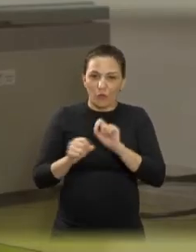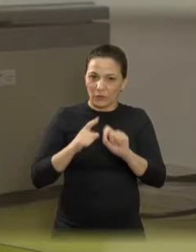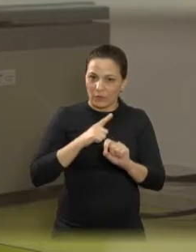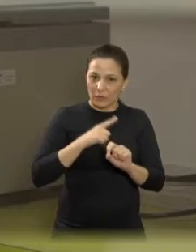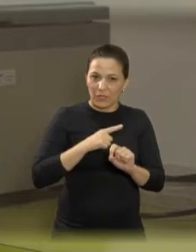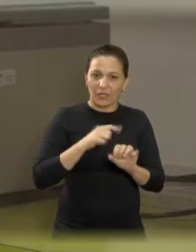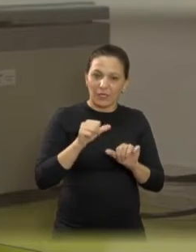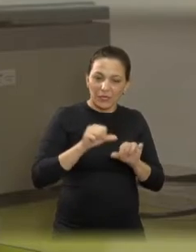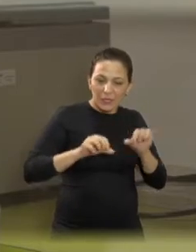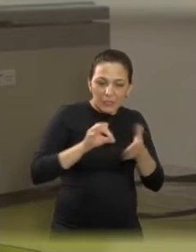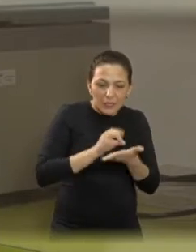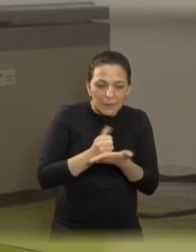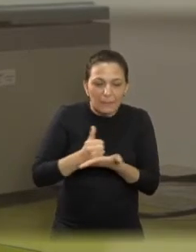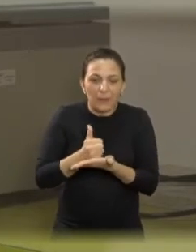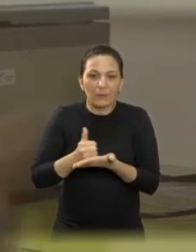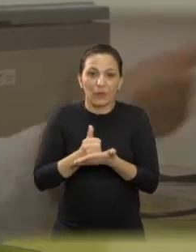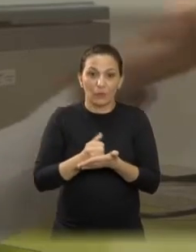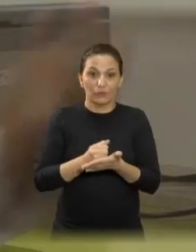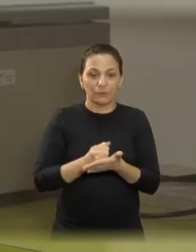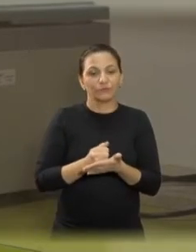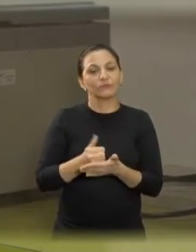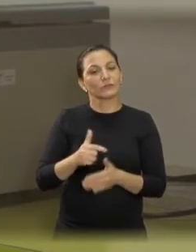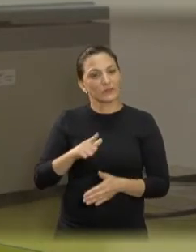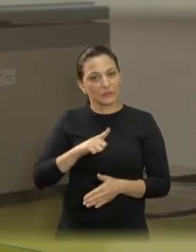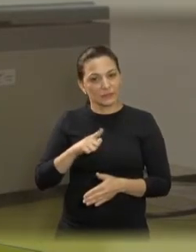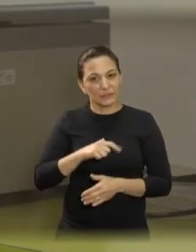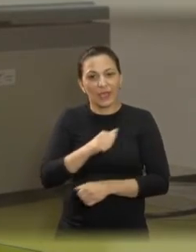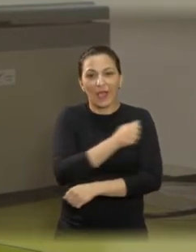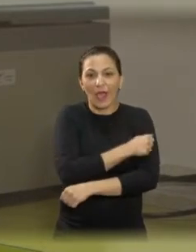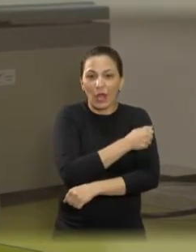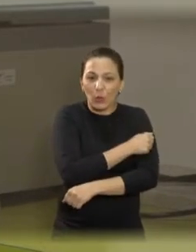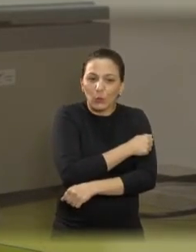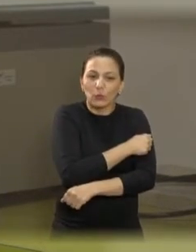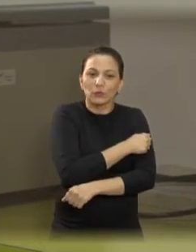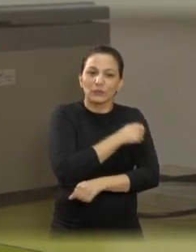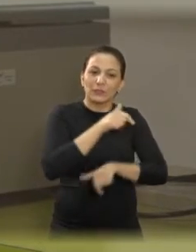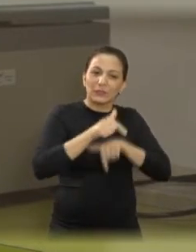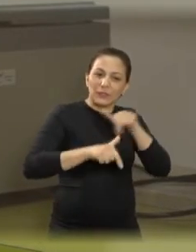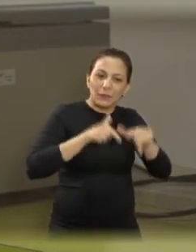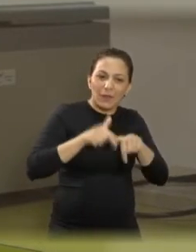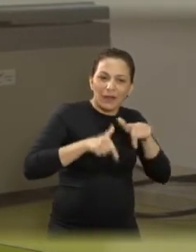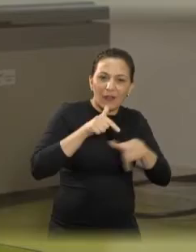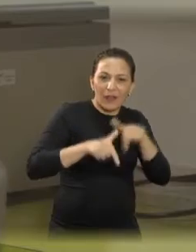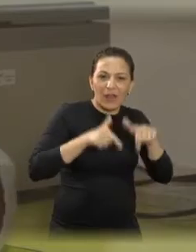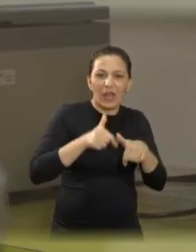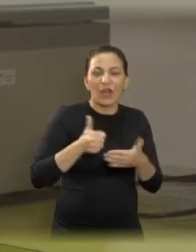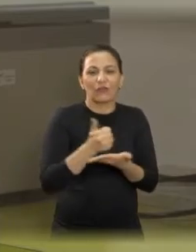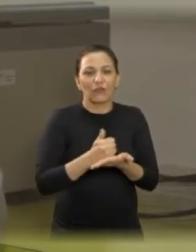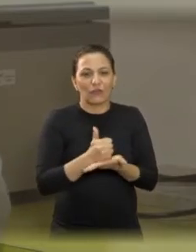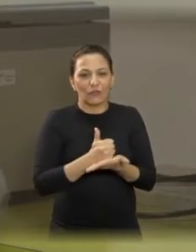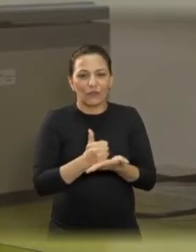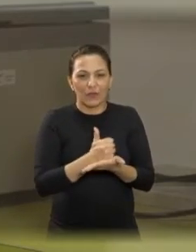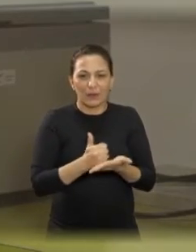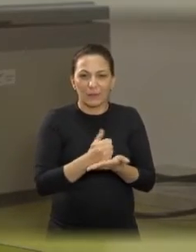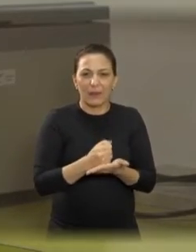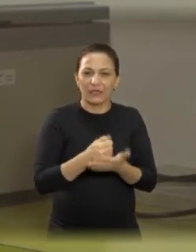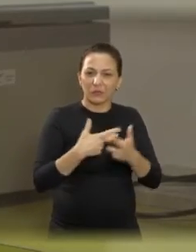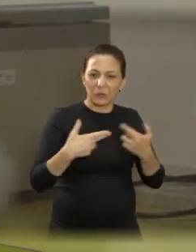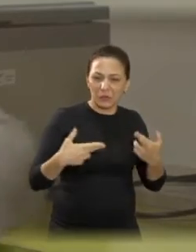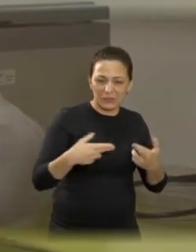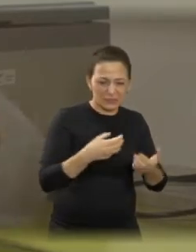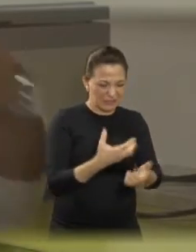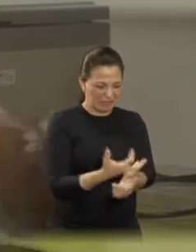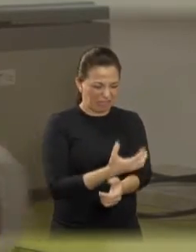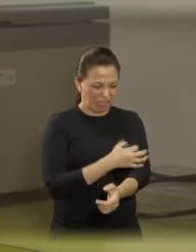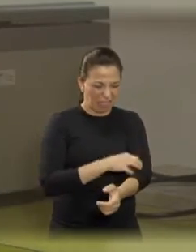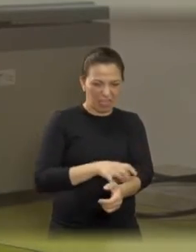dia chegou uma aluna desesperada que ela estava trabalhando na botânica com um vegetal específico e o vegetal era irritante, então o braço